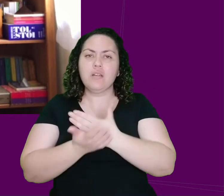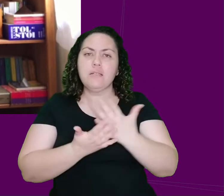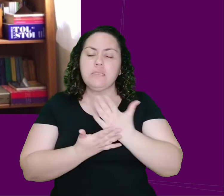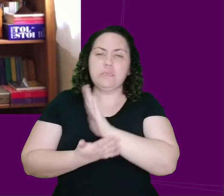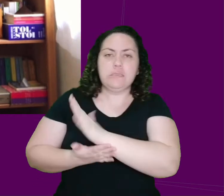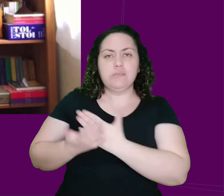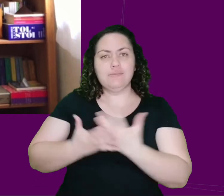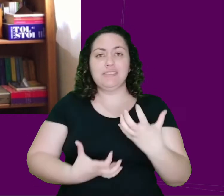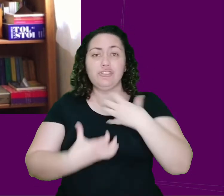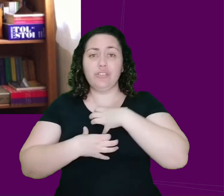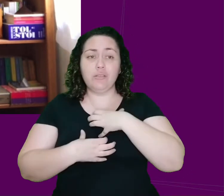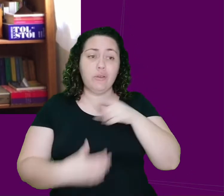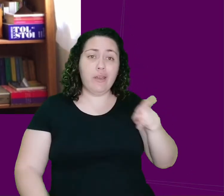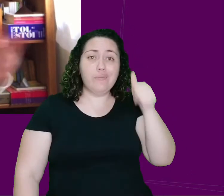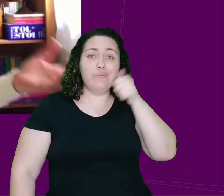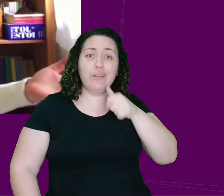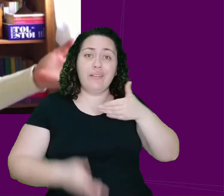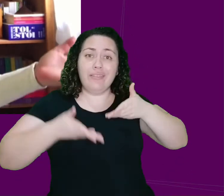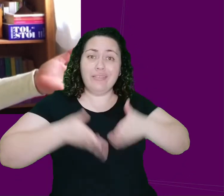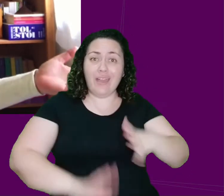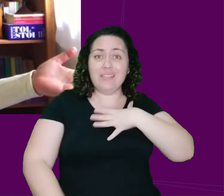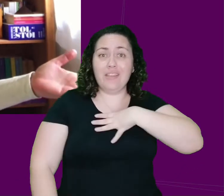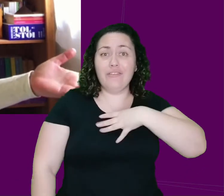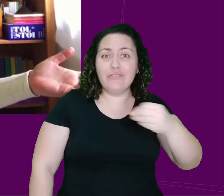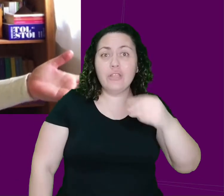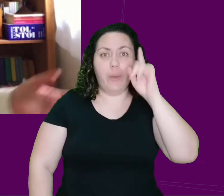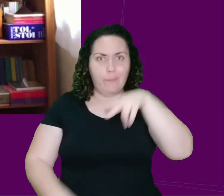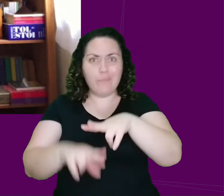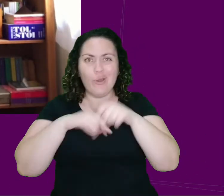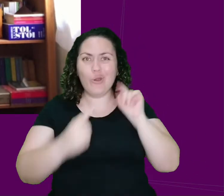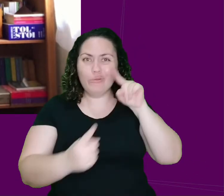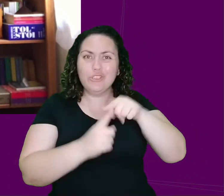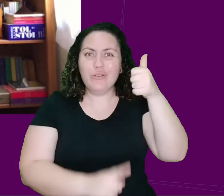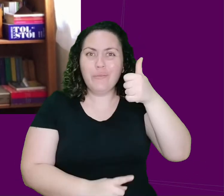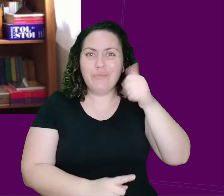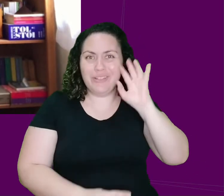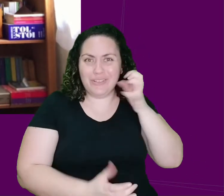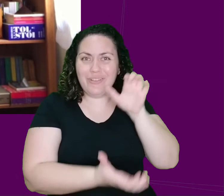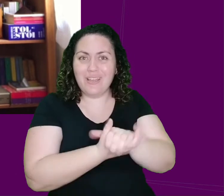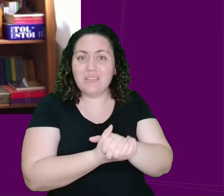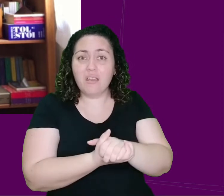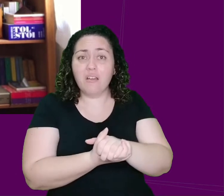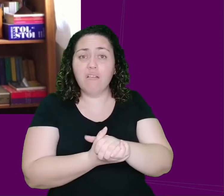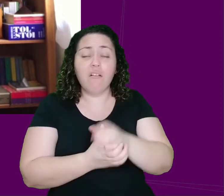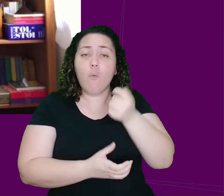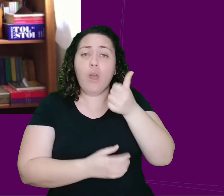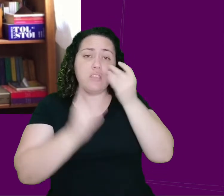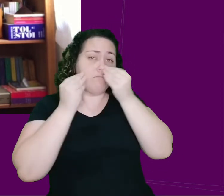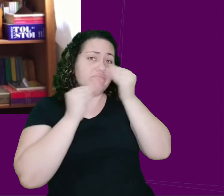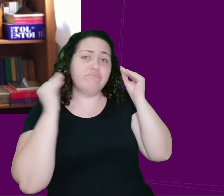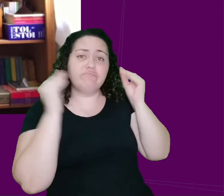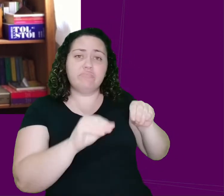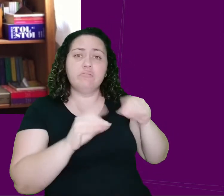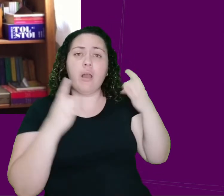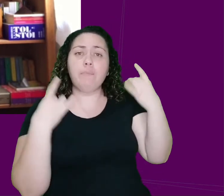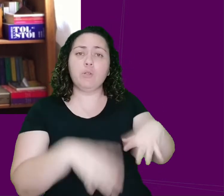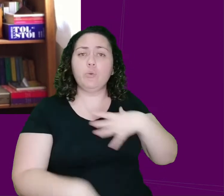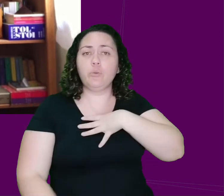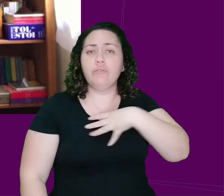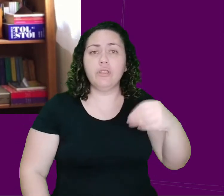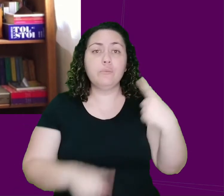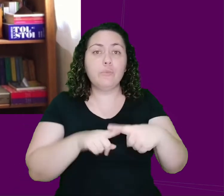nascimento do próprio filho, a razão primeira que ele procurou casamento, é deixado quase quase de lado. Ele se sente